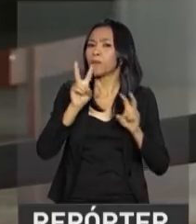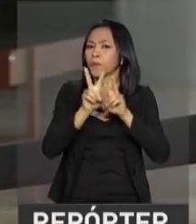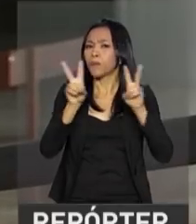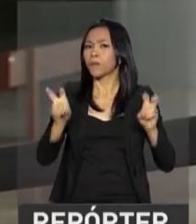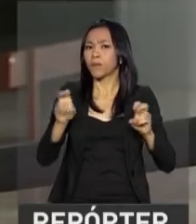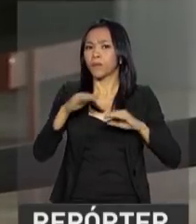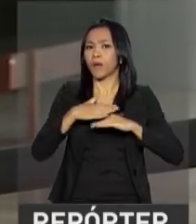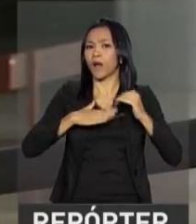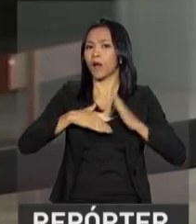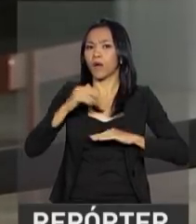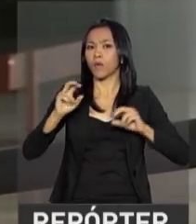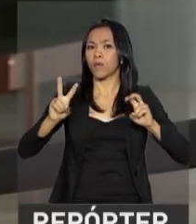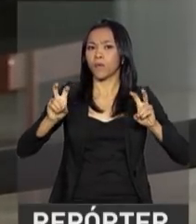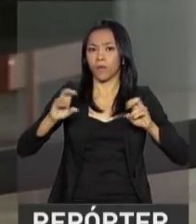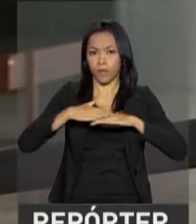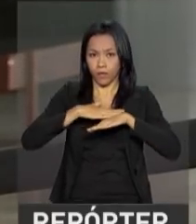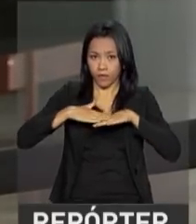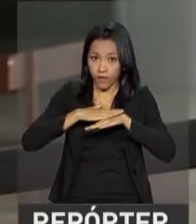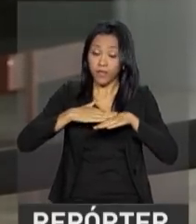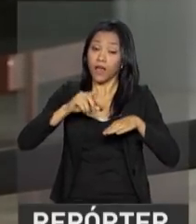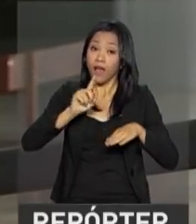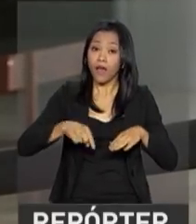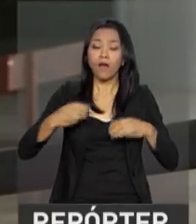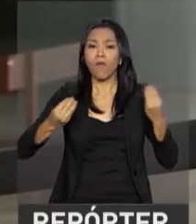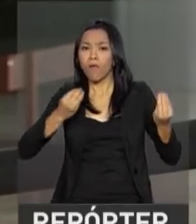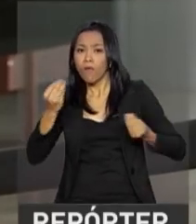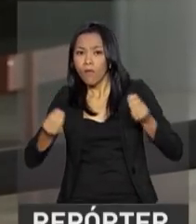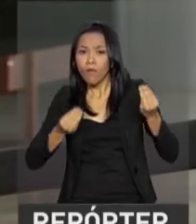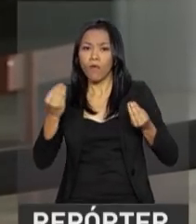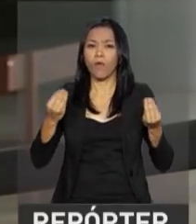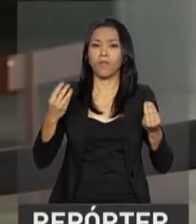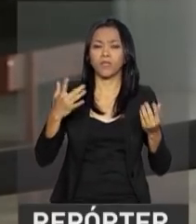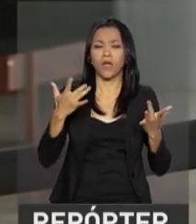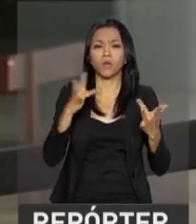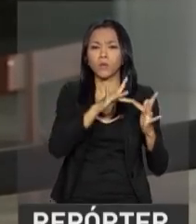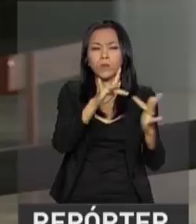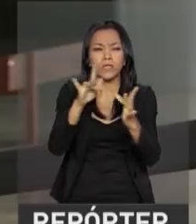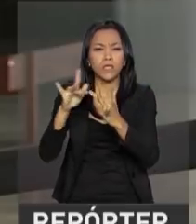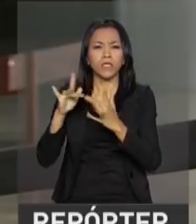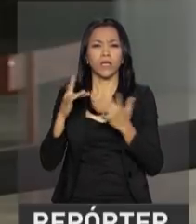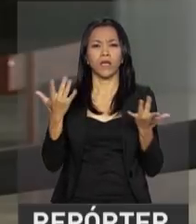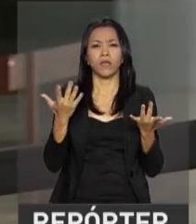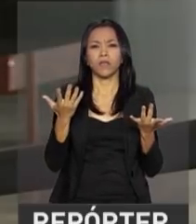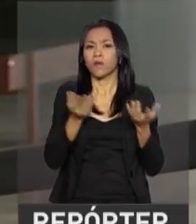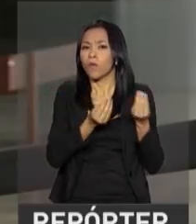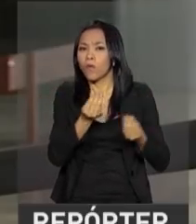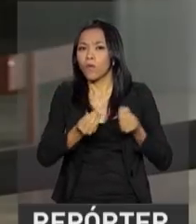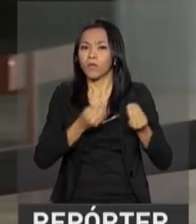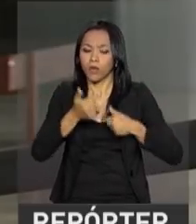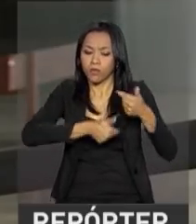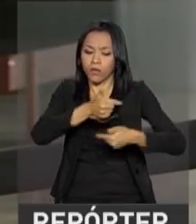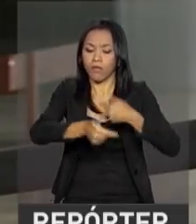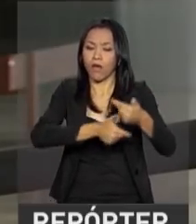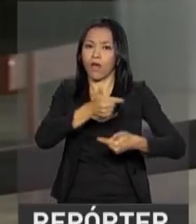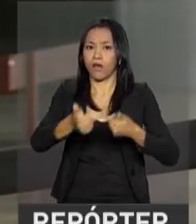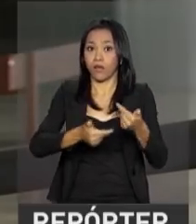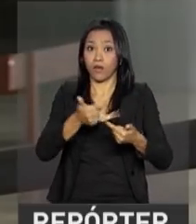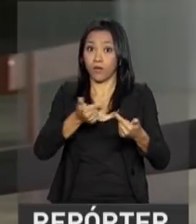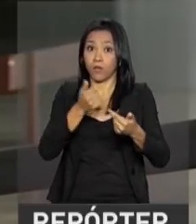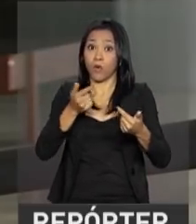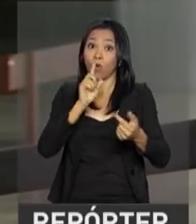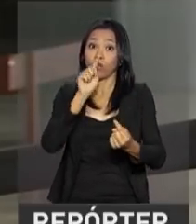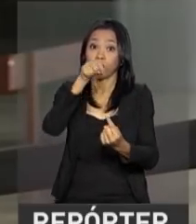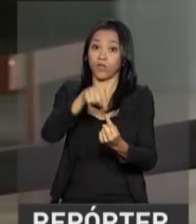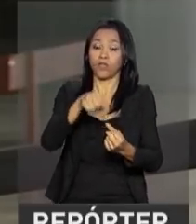será o andamento das articulações do governo junto a parlamentares da base aliada para votação em fevereiro